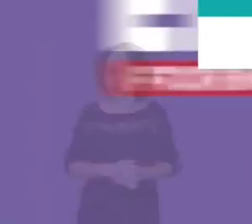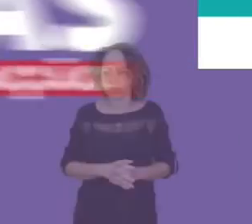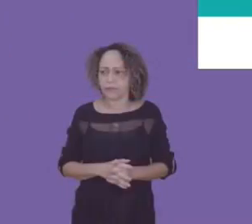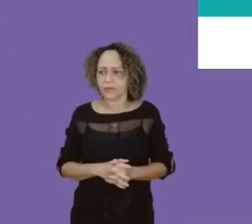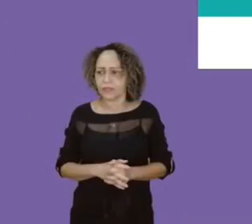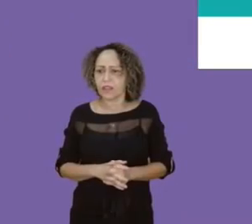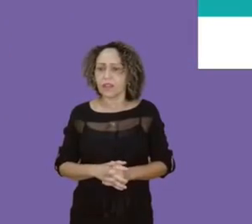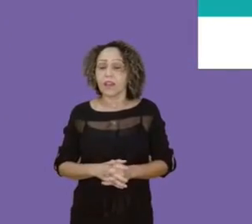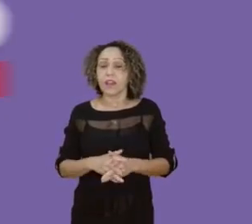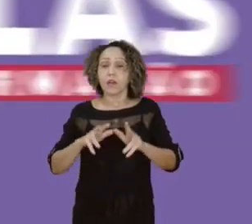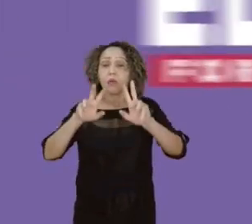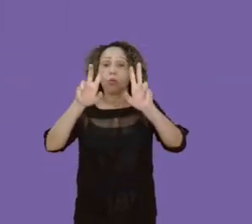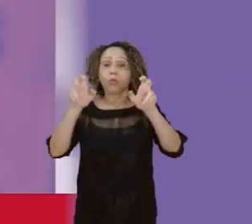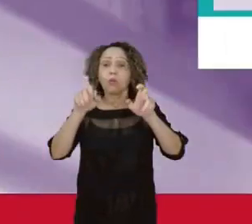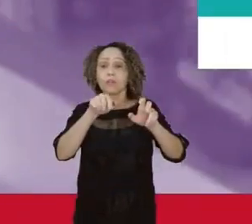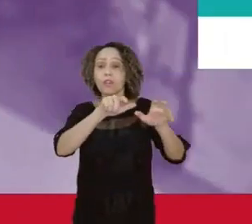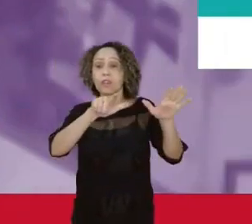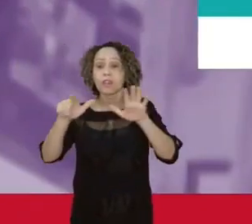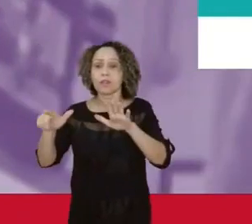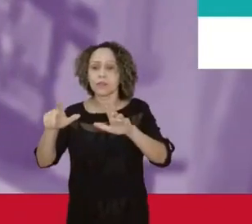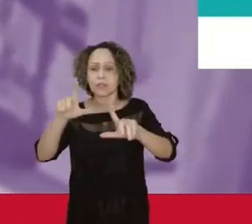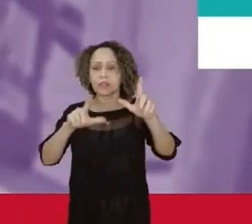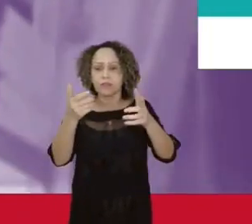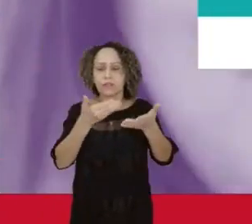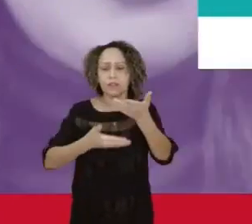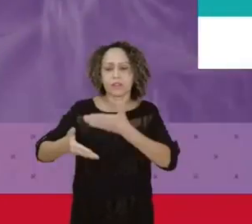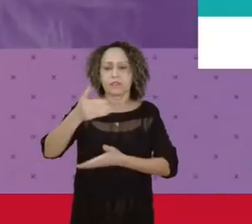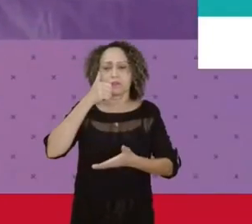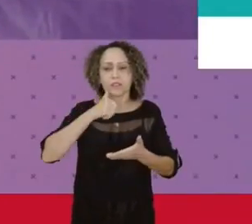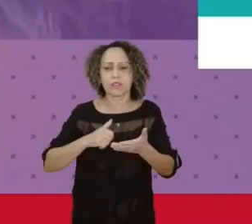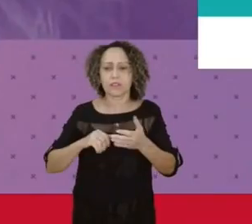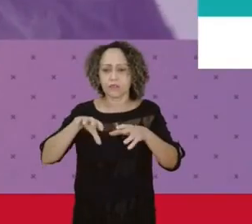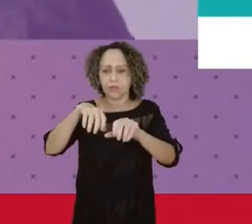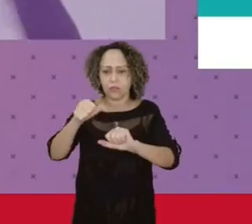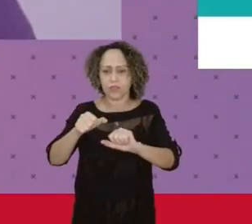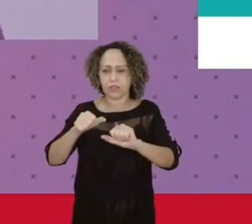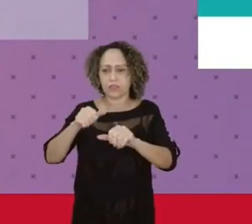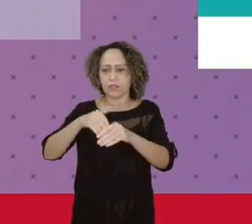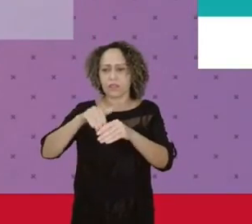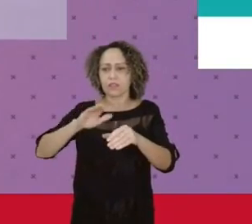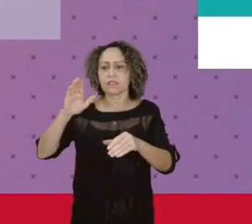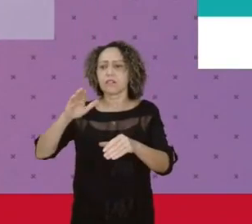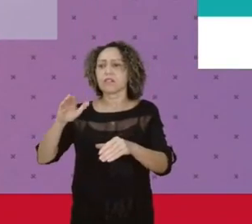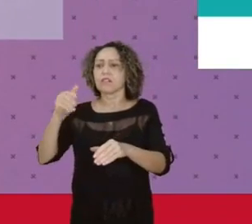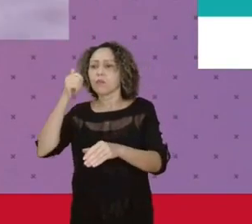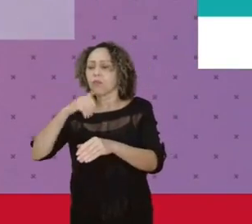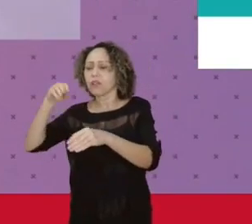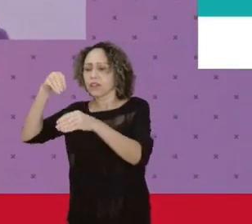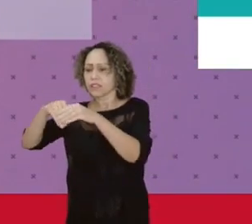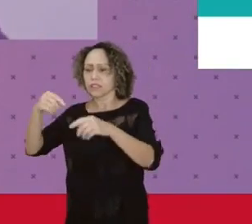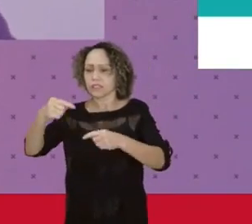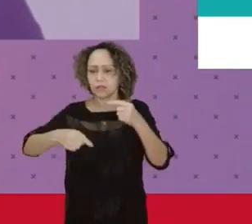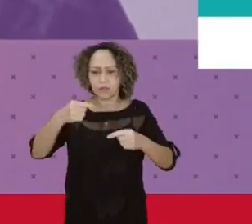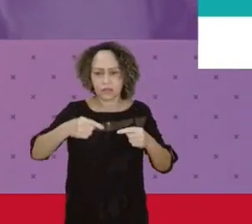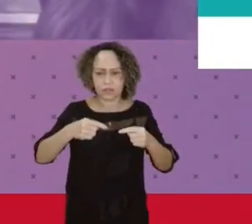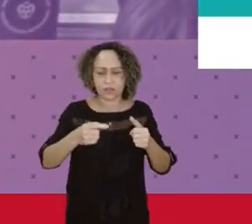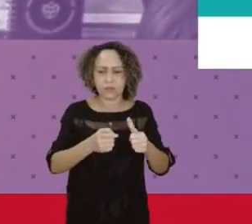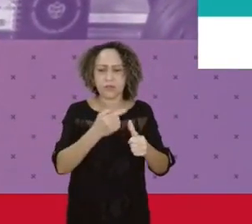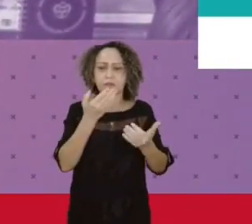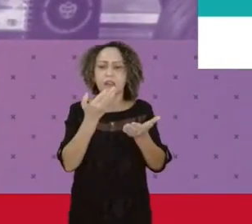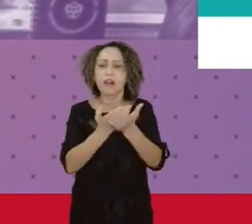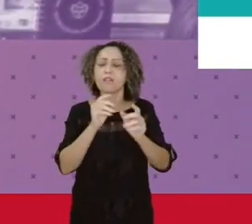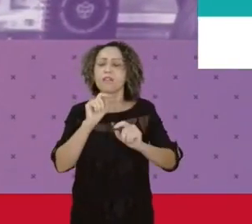O tema desta semana do TV Elas por Elas Formação Eleições é Mulheres na Política. E na primeira aula,